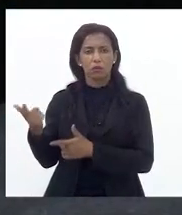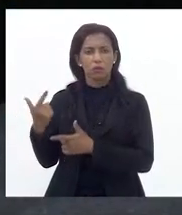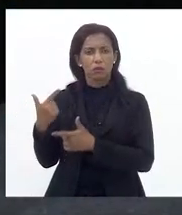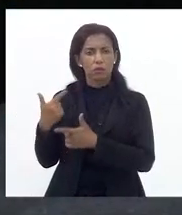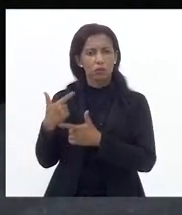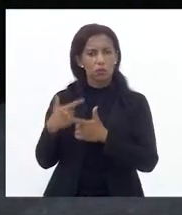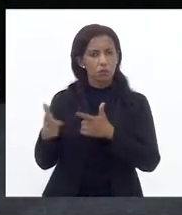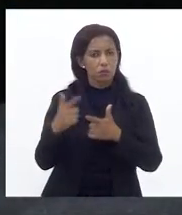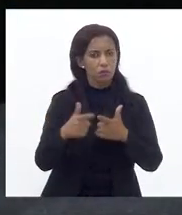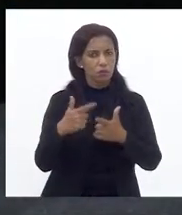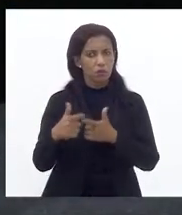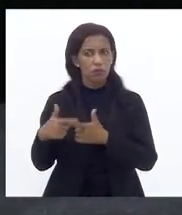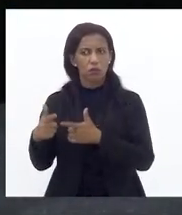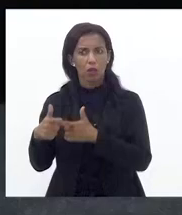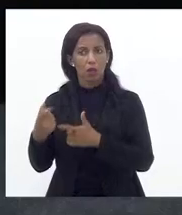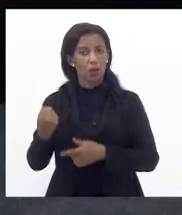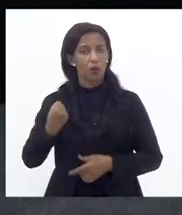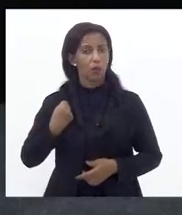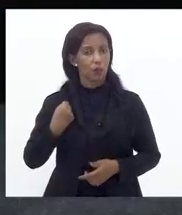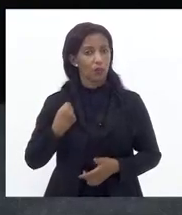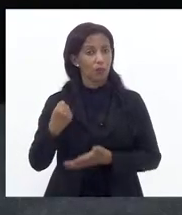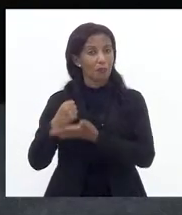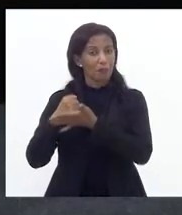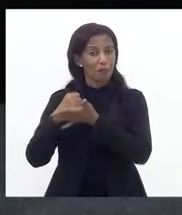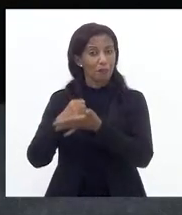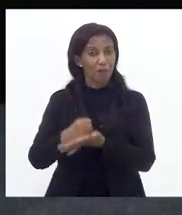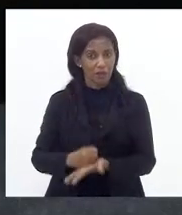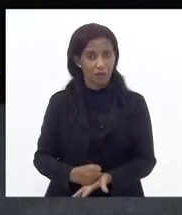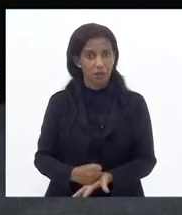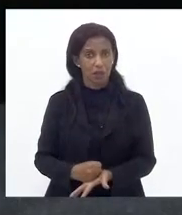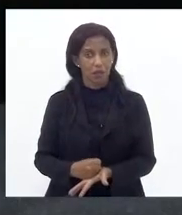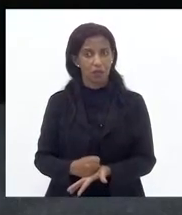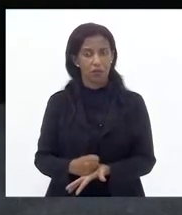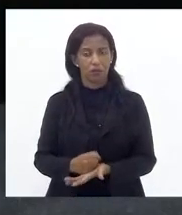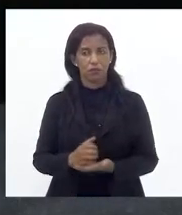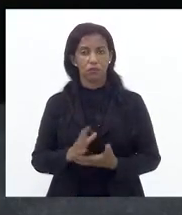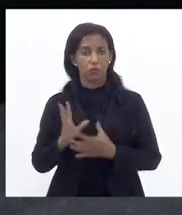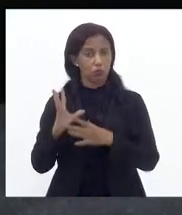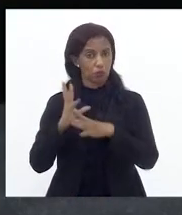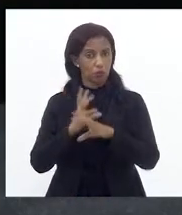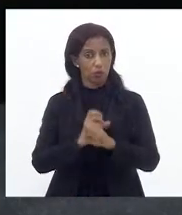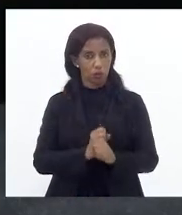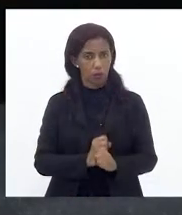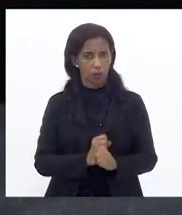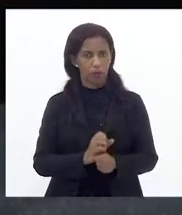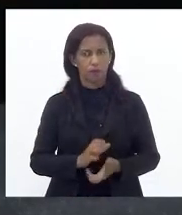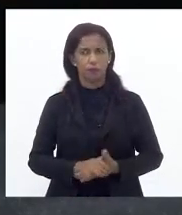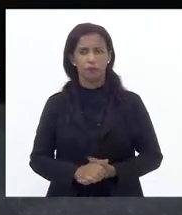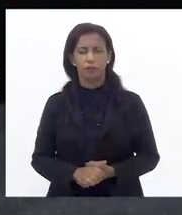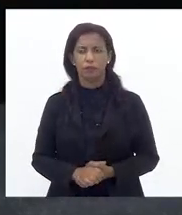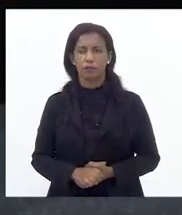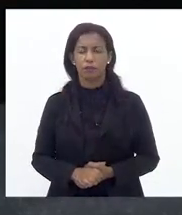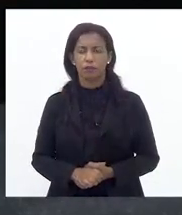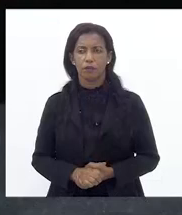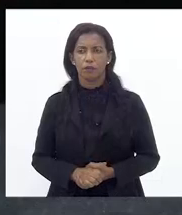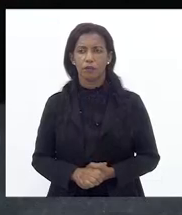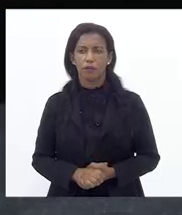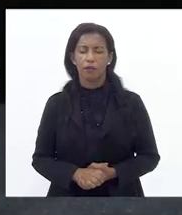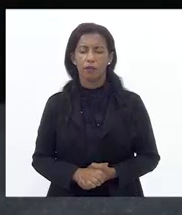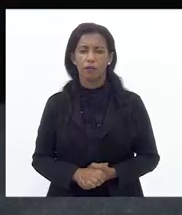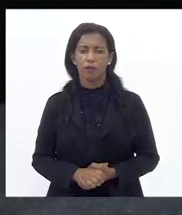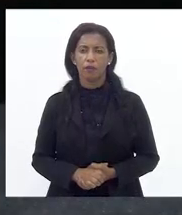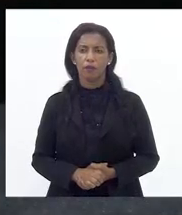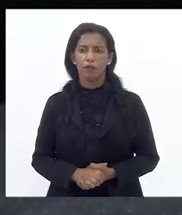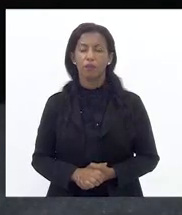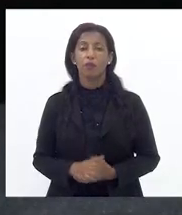quarenta por cento é um número pesado dentro da soma total eu confiei e